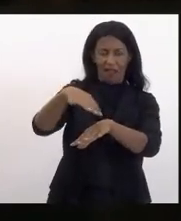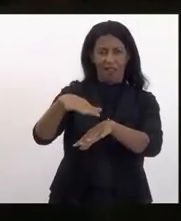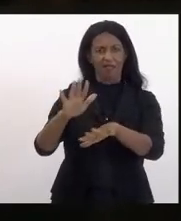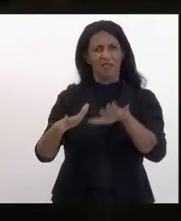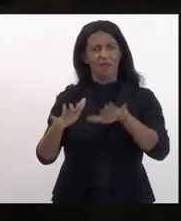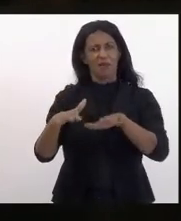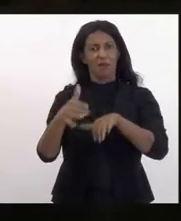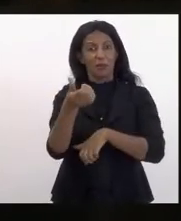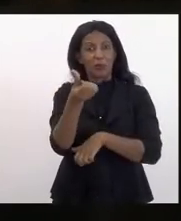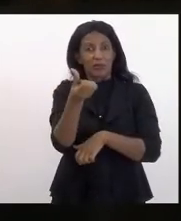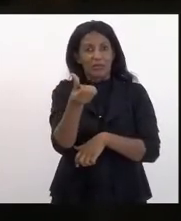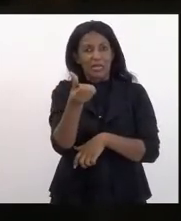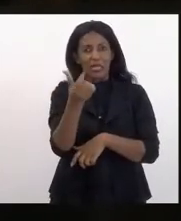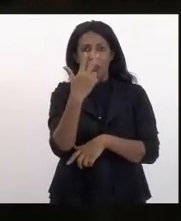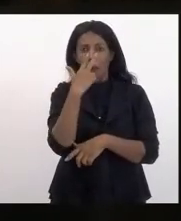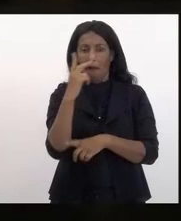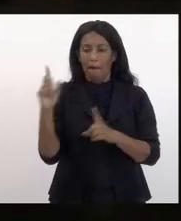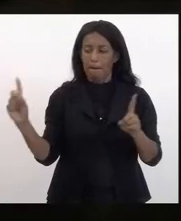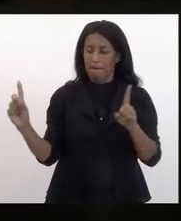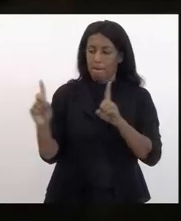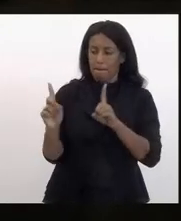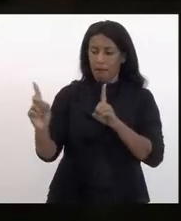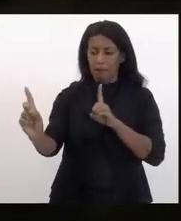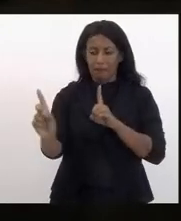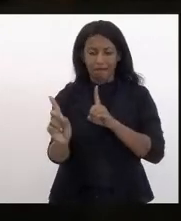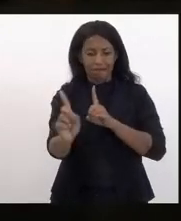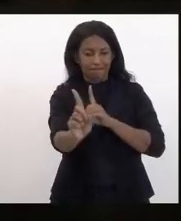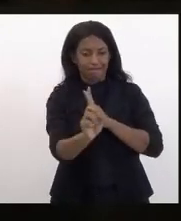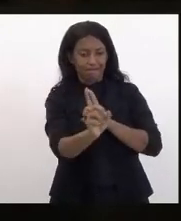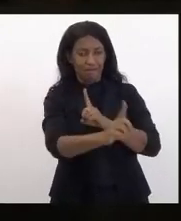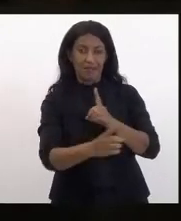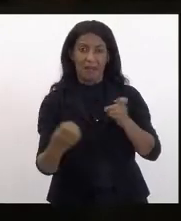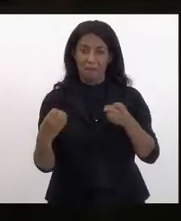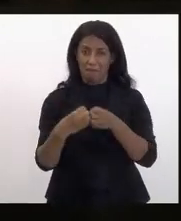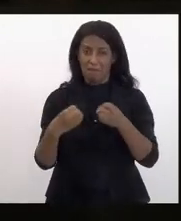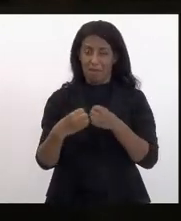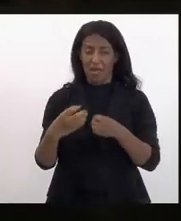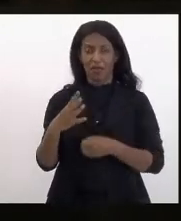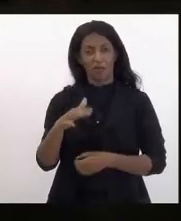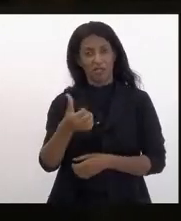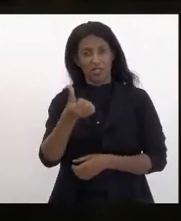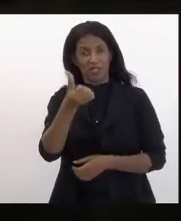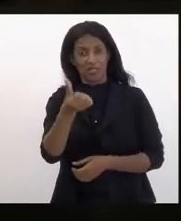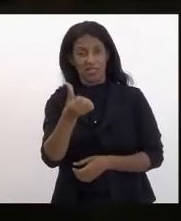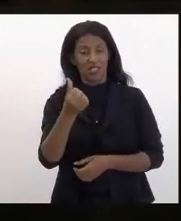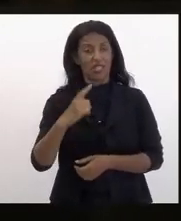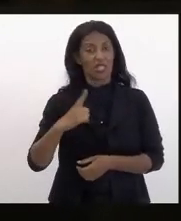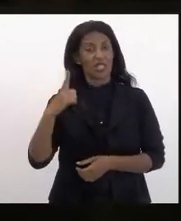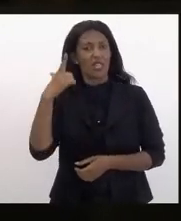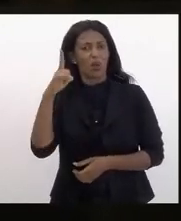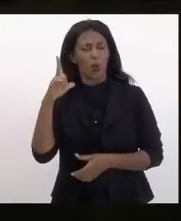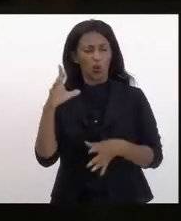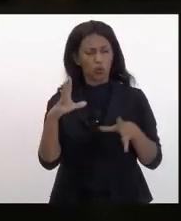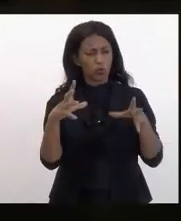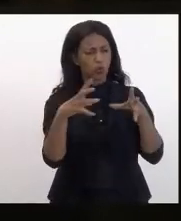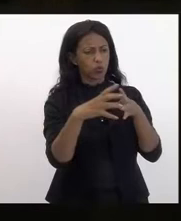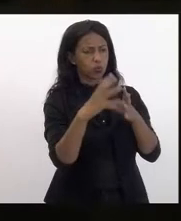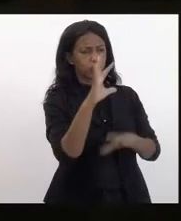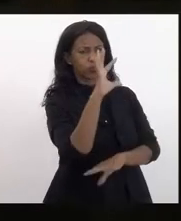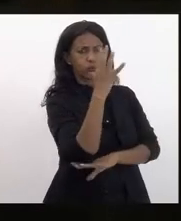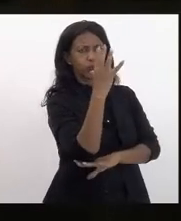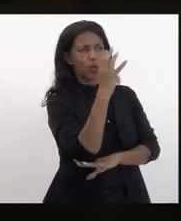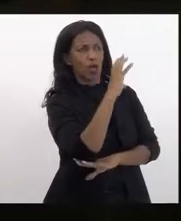pouco espaçamento, estão aglutinados. E tem outro agrupamento